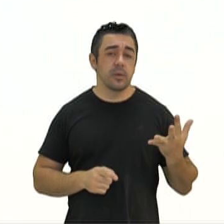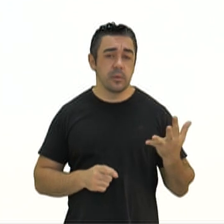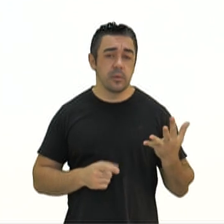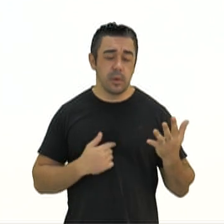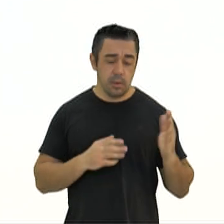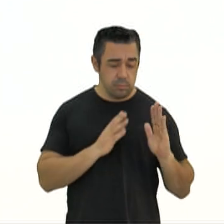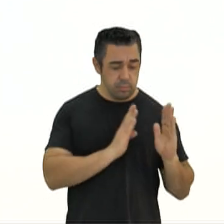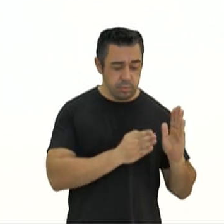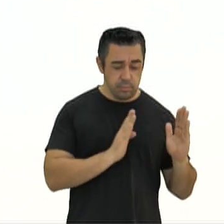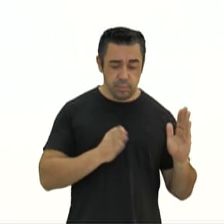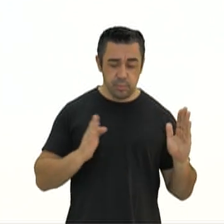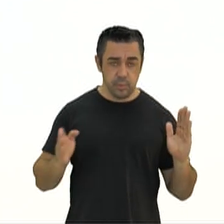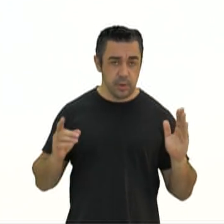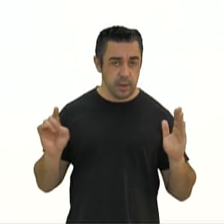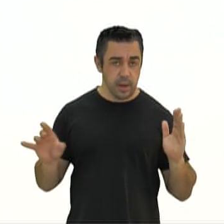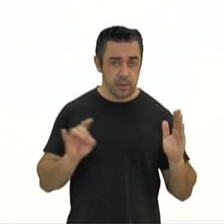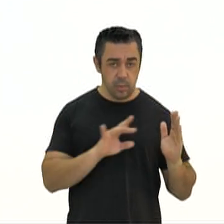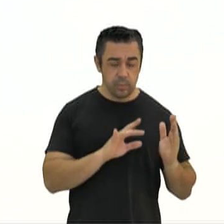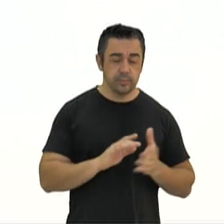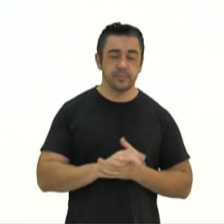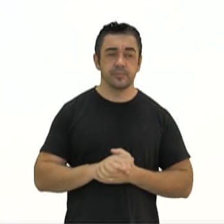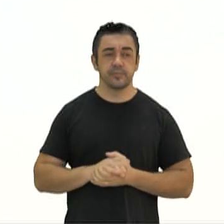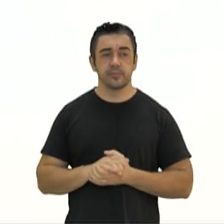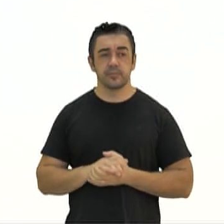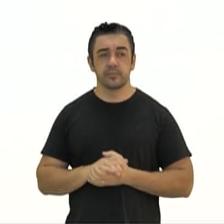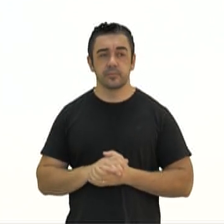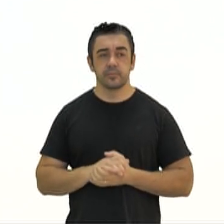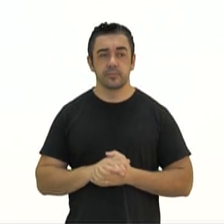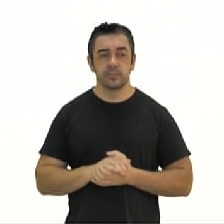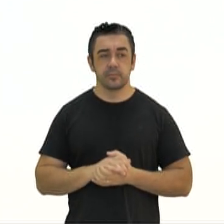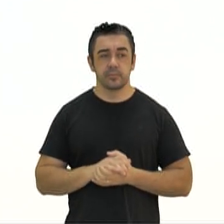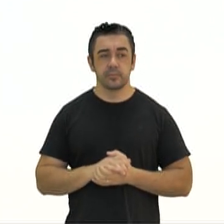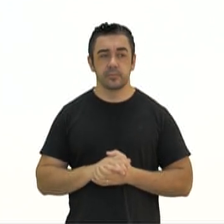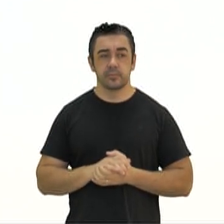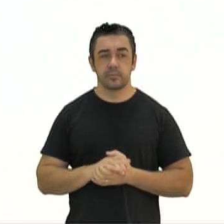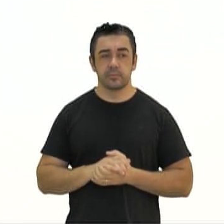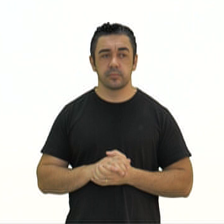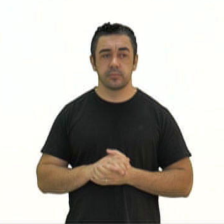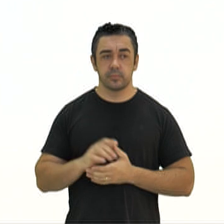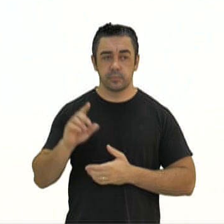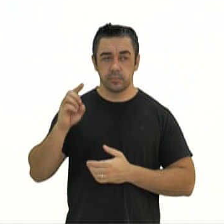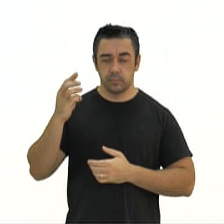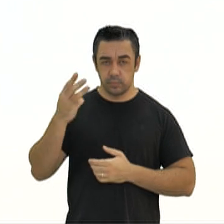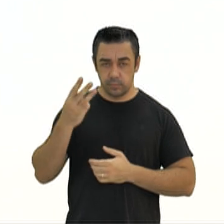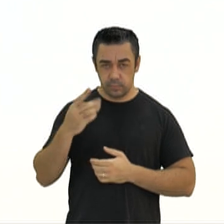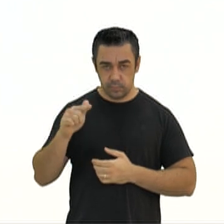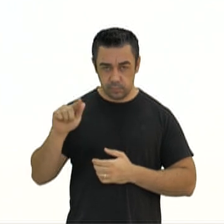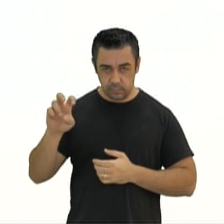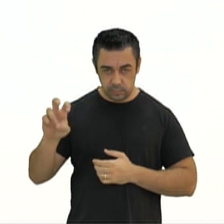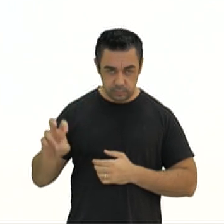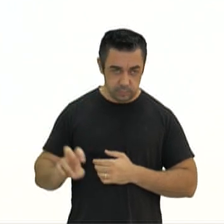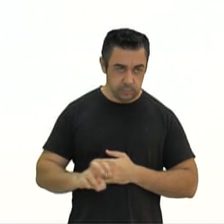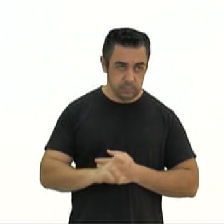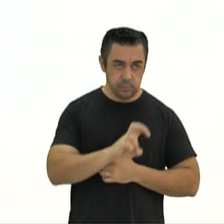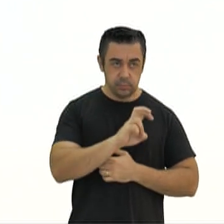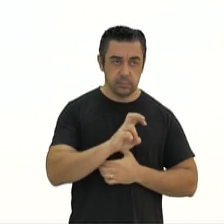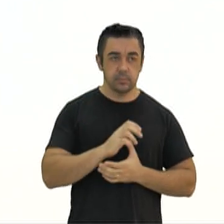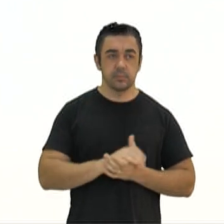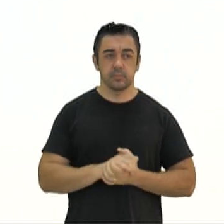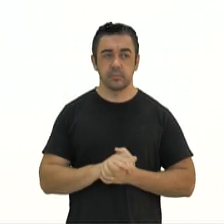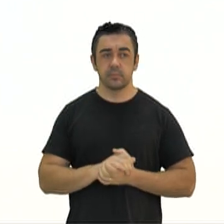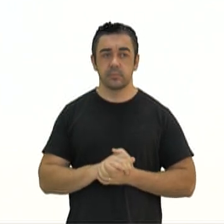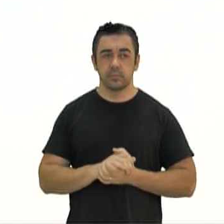é o intervalo entre cada voo, tá? Então, aqui eu vou subtrair 375, vai ficar